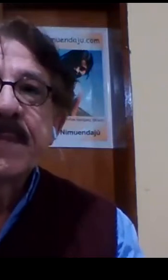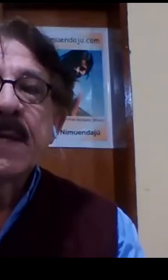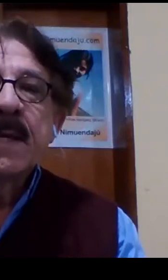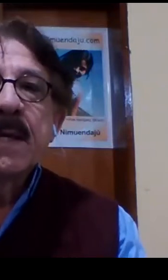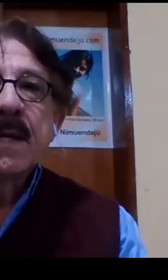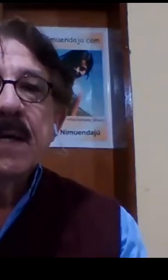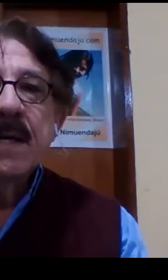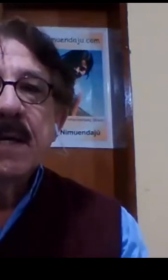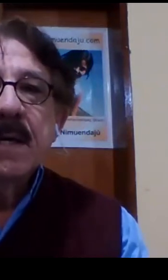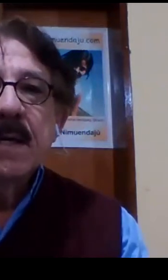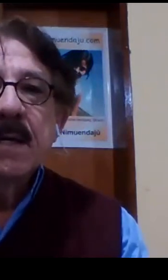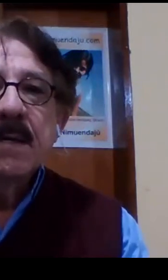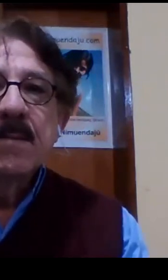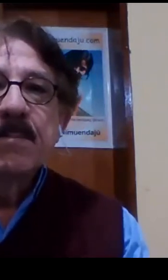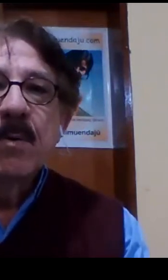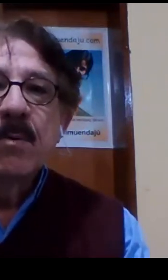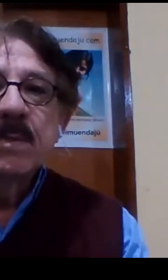também.